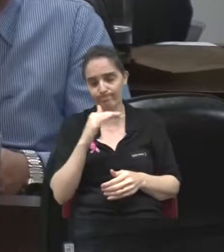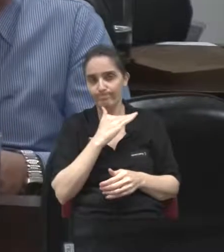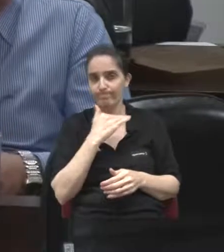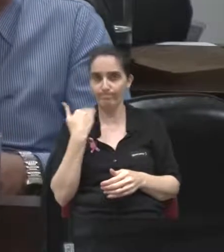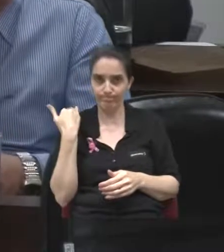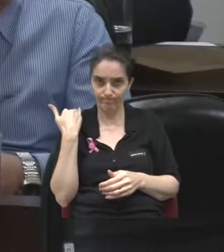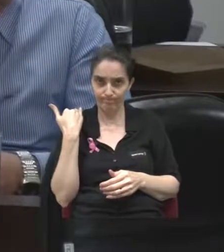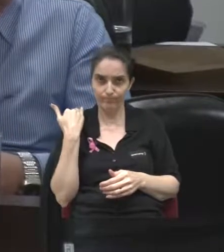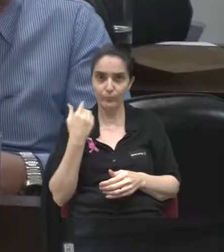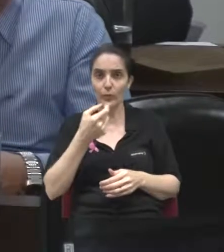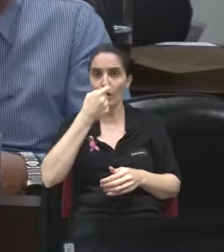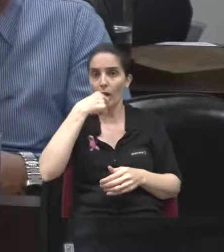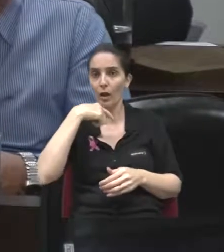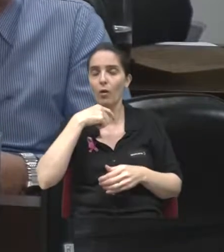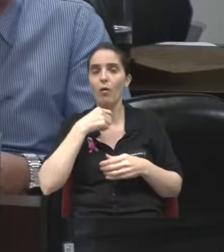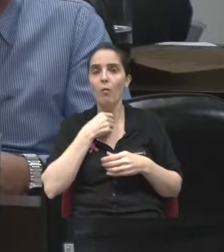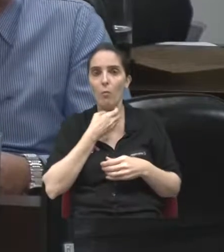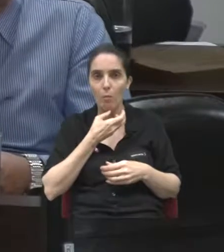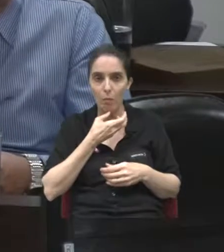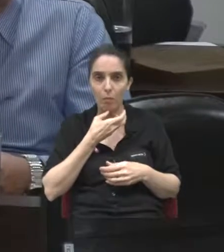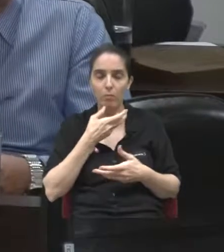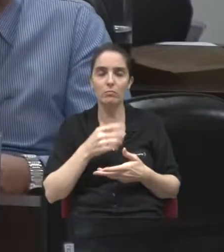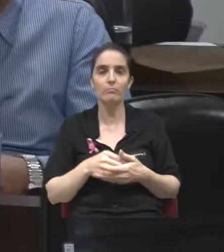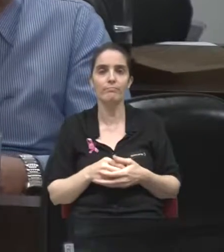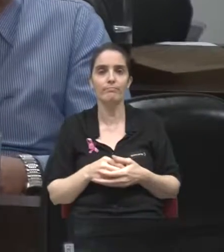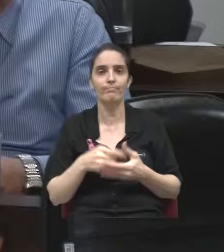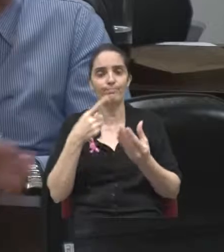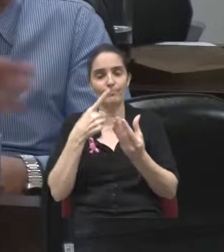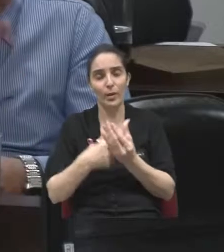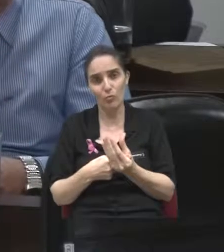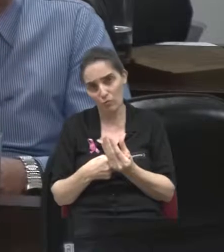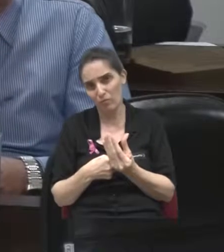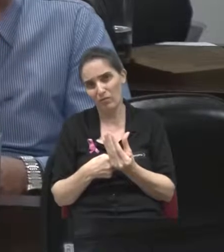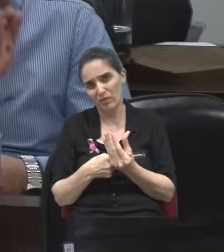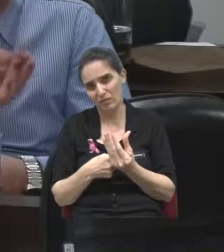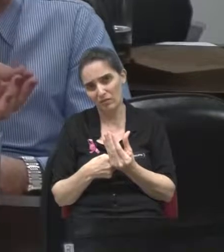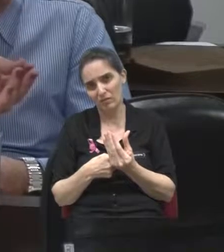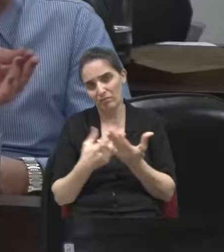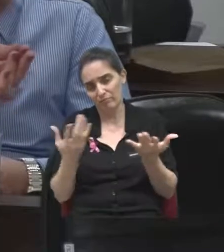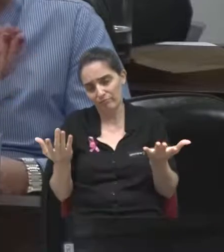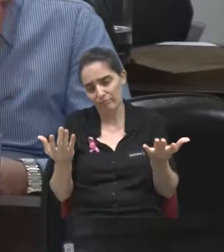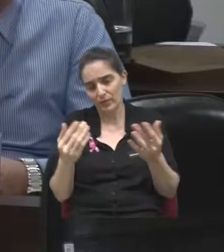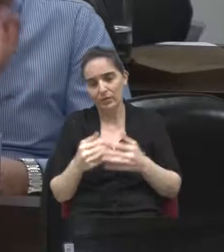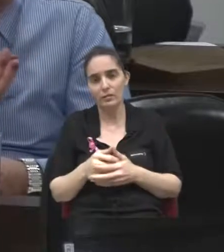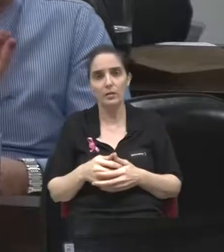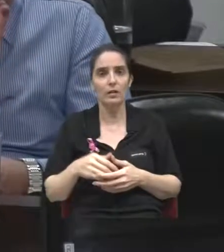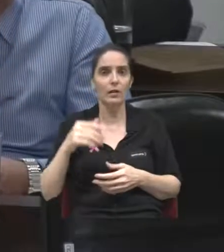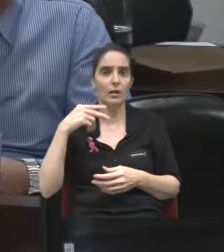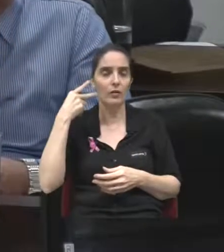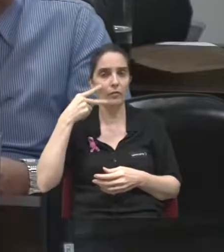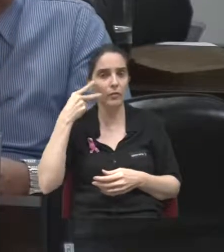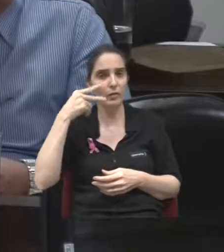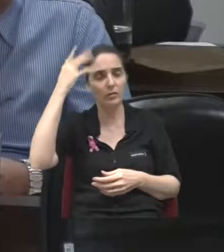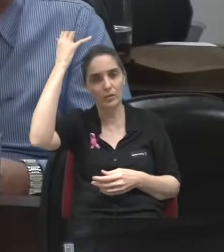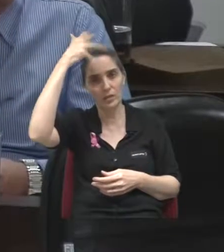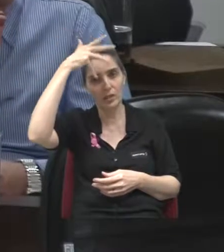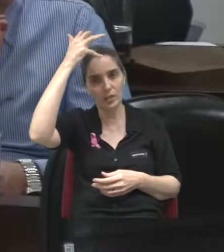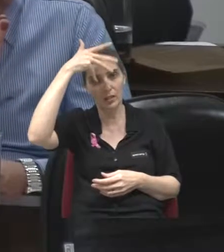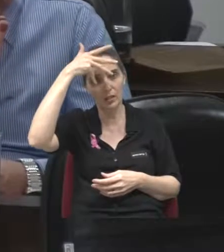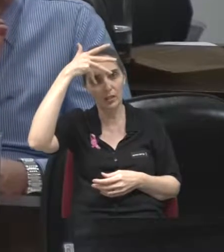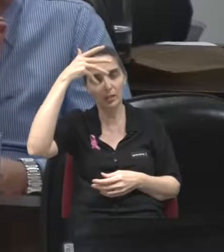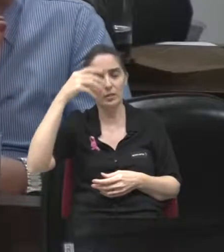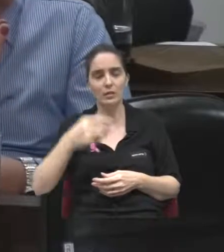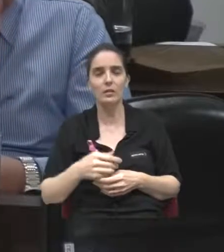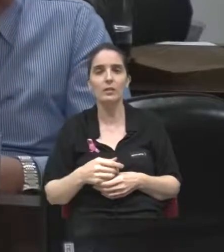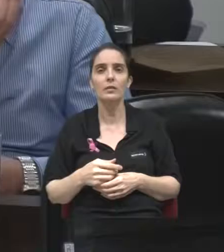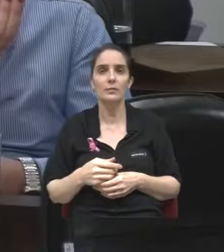engasgado quando comia um cachorro-quente. Aí a vereadora Érica teve muita luz, viu,